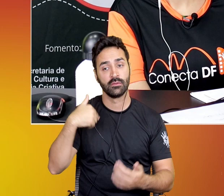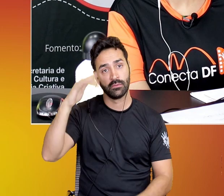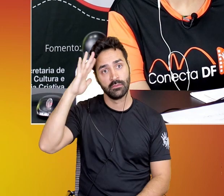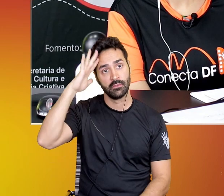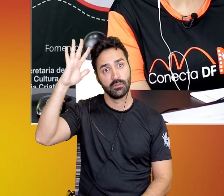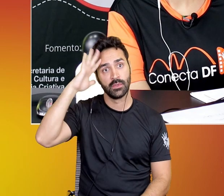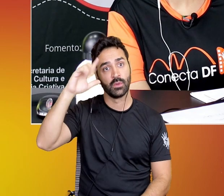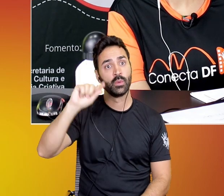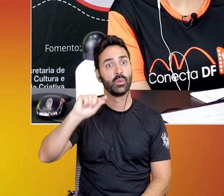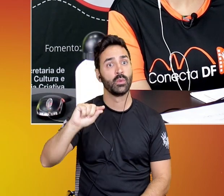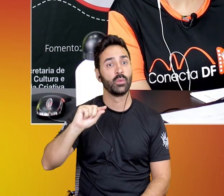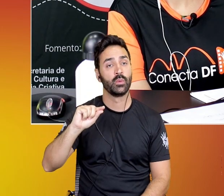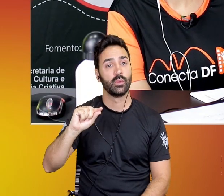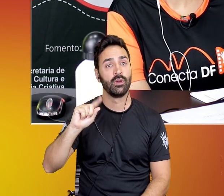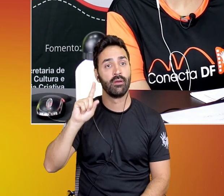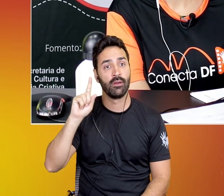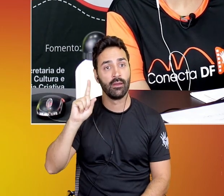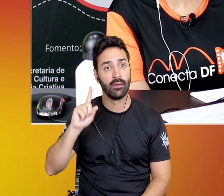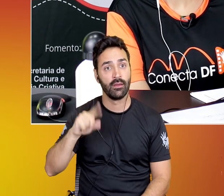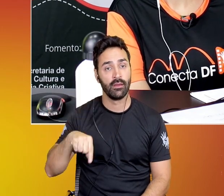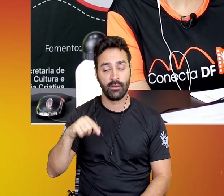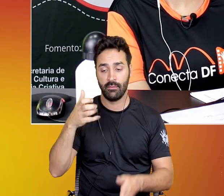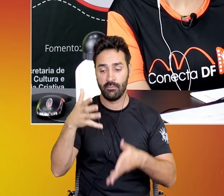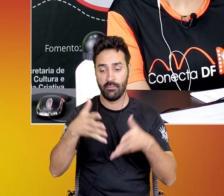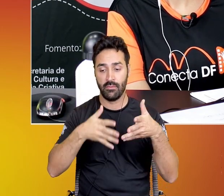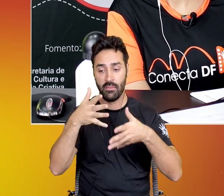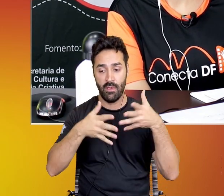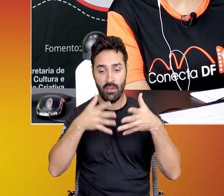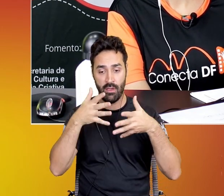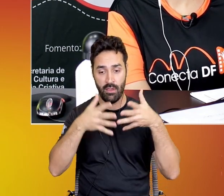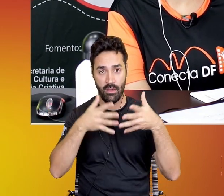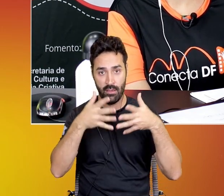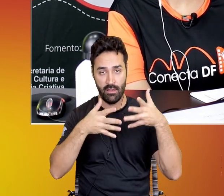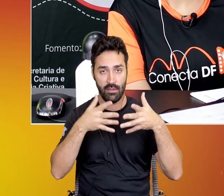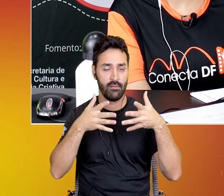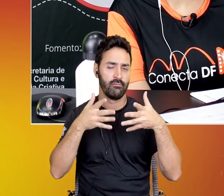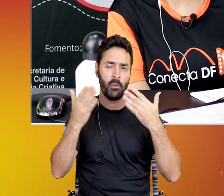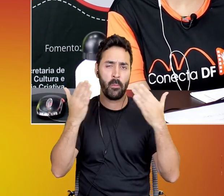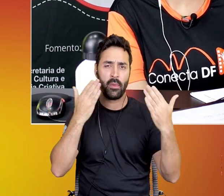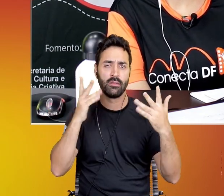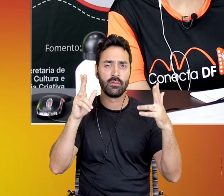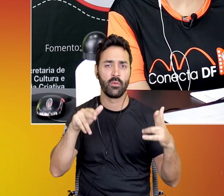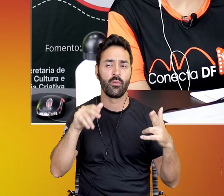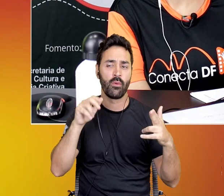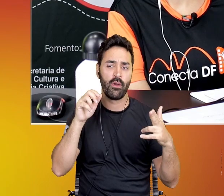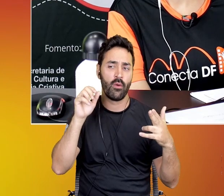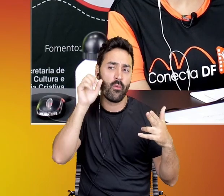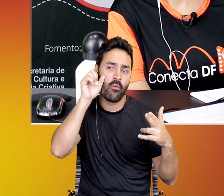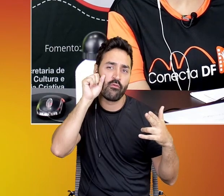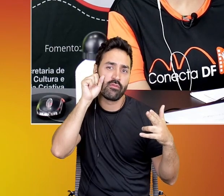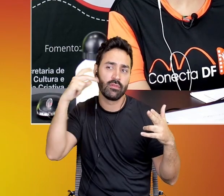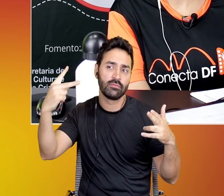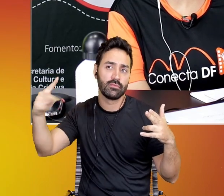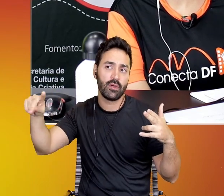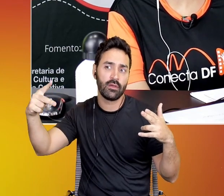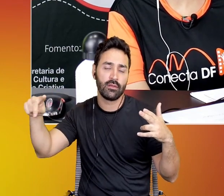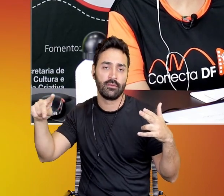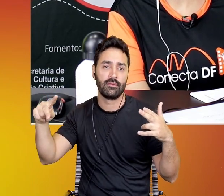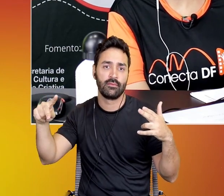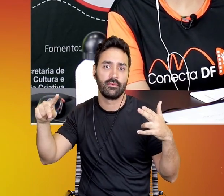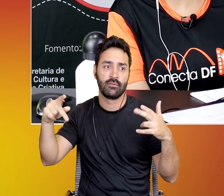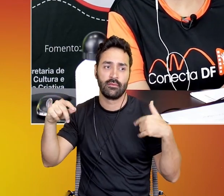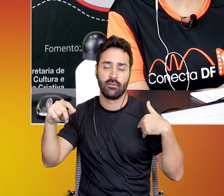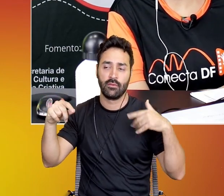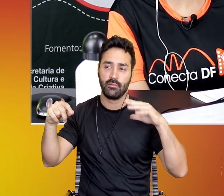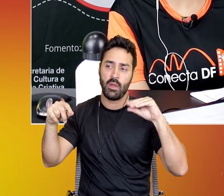como as minhas mãos fossem os ouvidos deles, né? Para eles tentar ter essa comunicação.